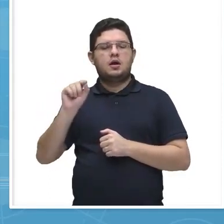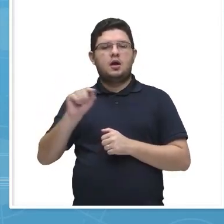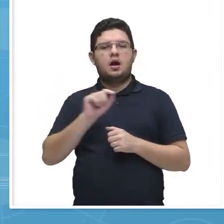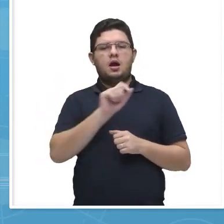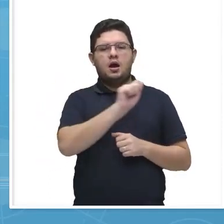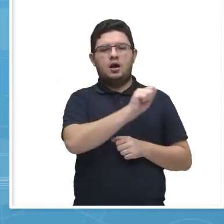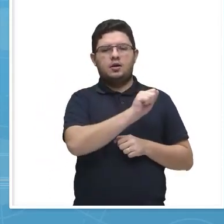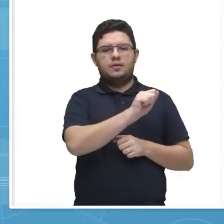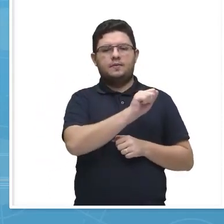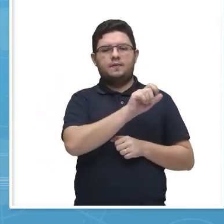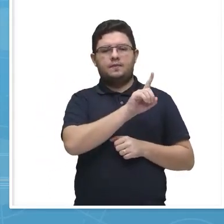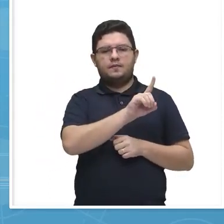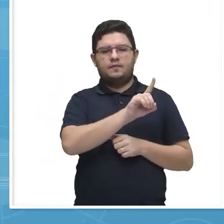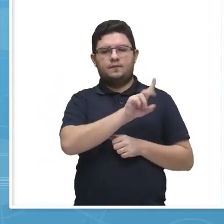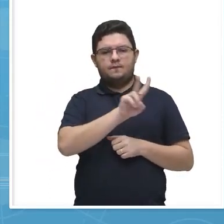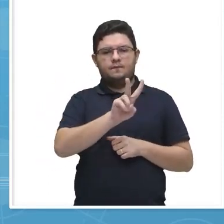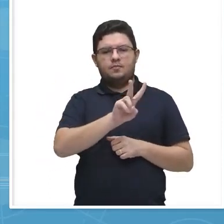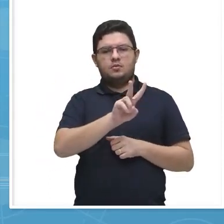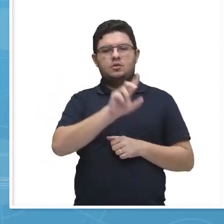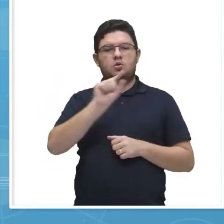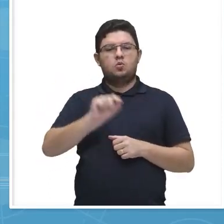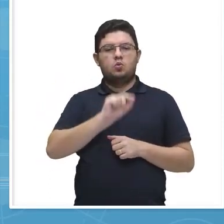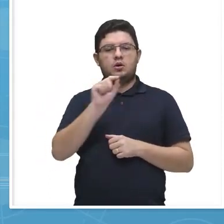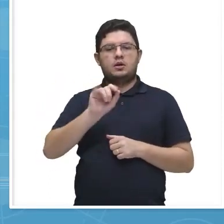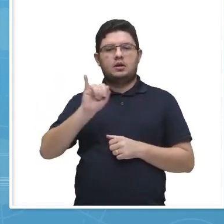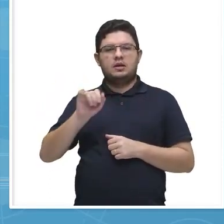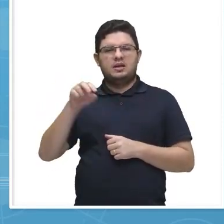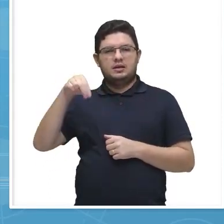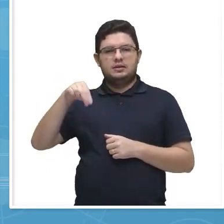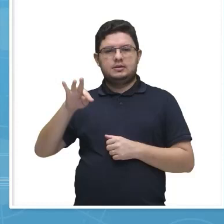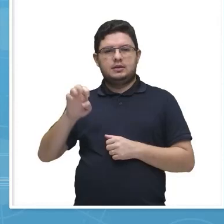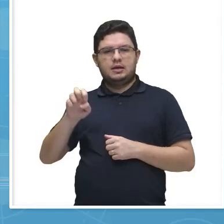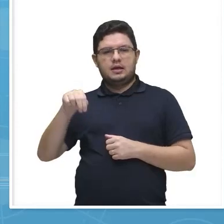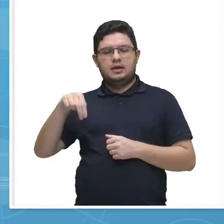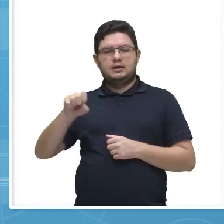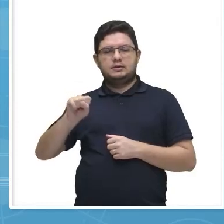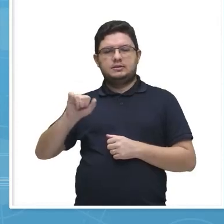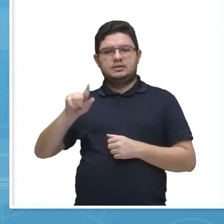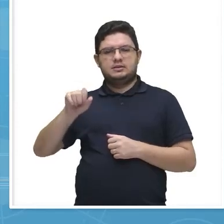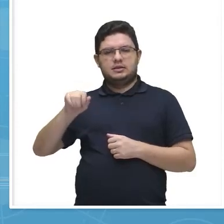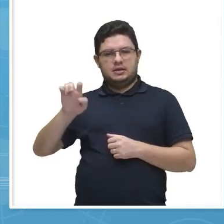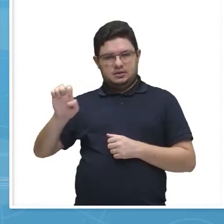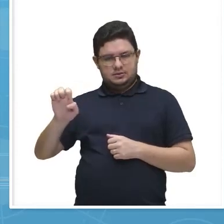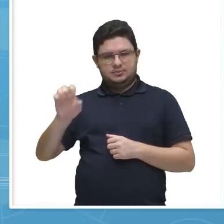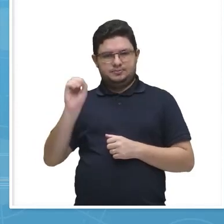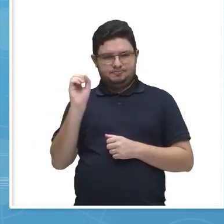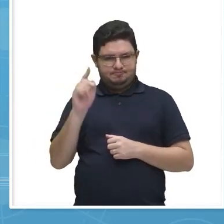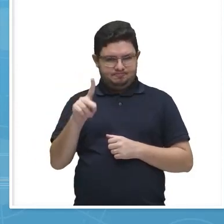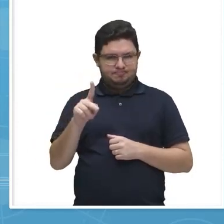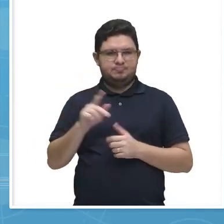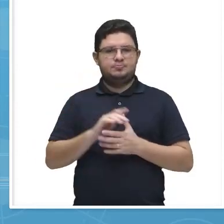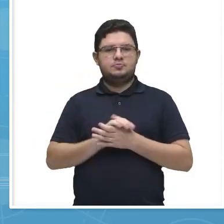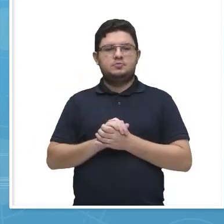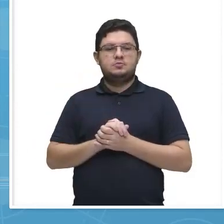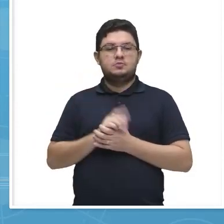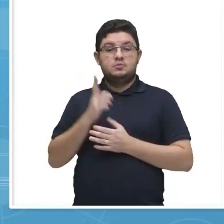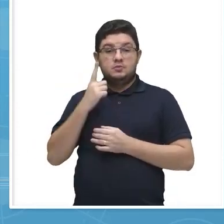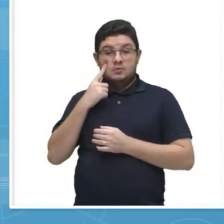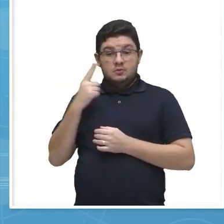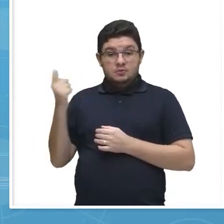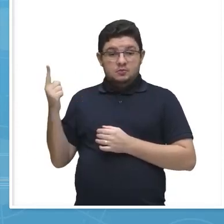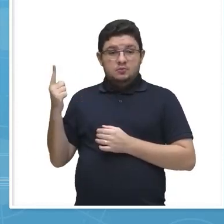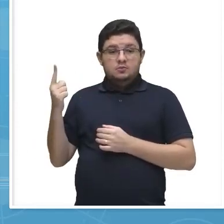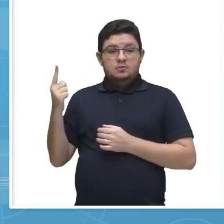Intensidade, ele trabalha tanto, intensidade. Ok, então veja bem, ela gosta de